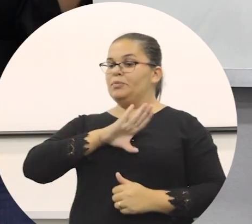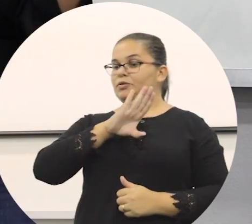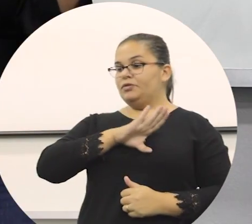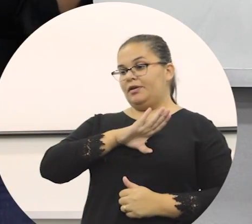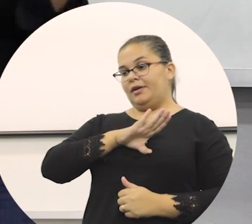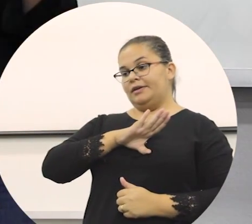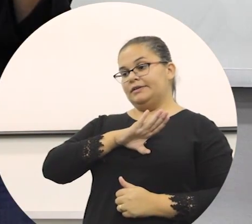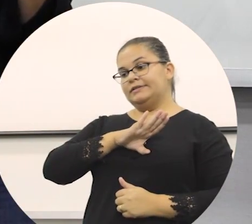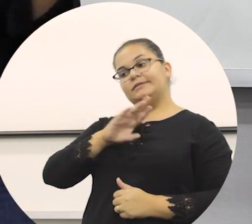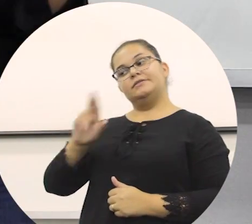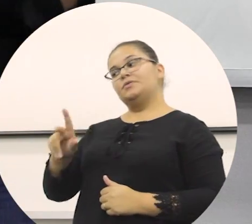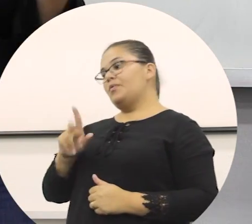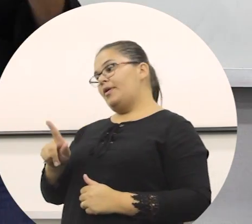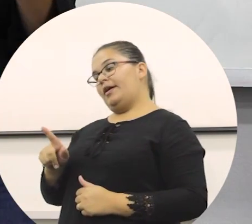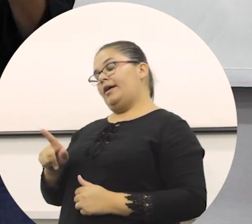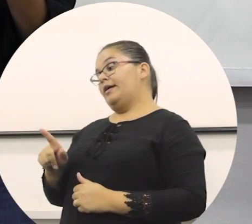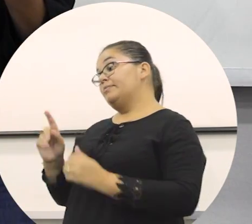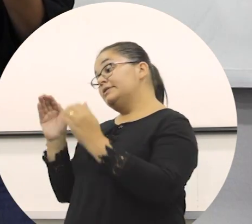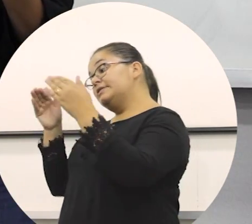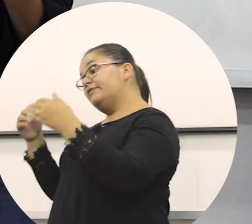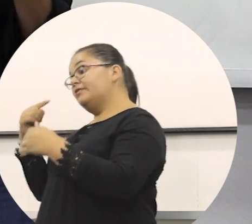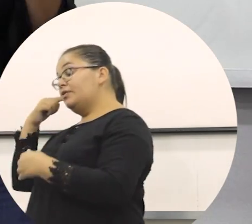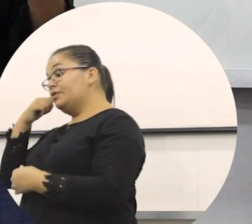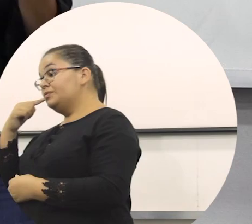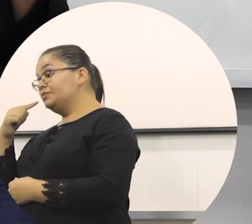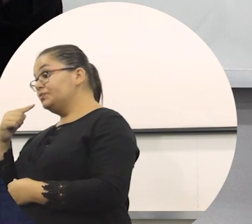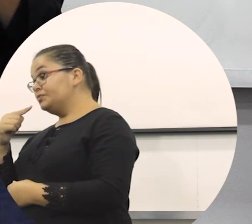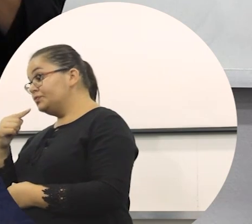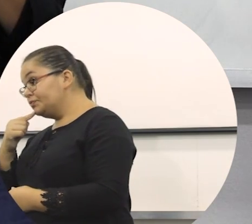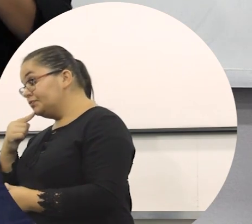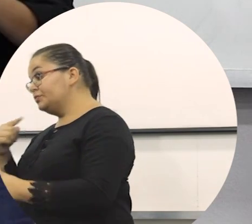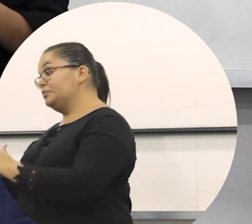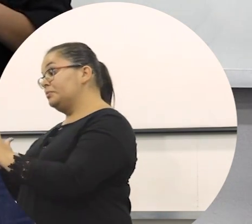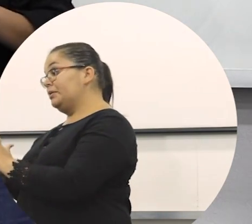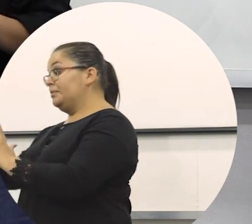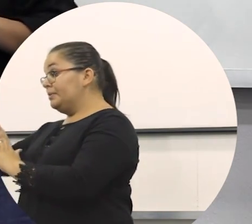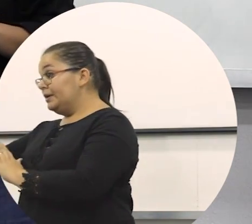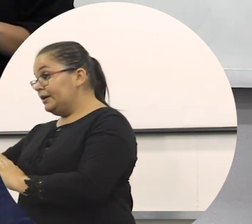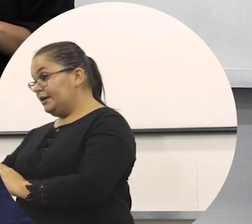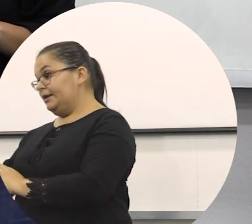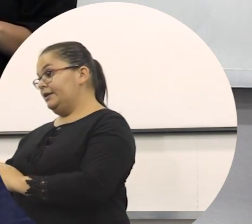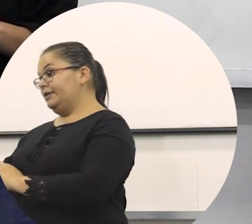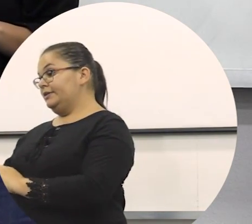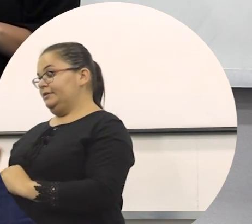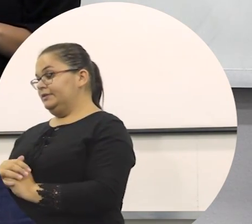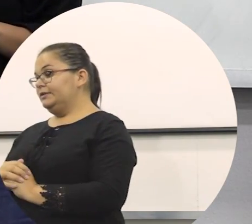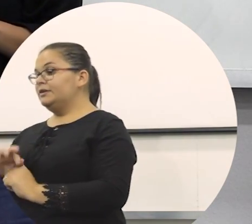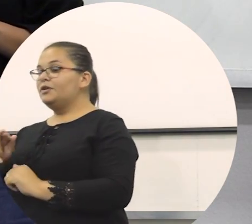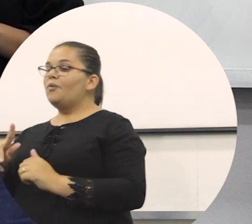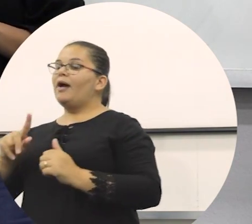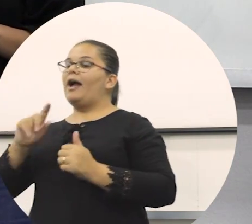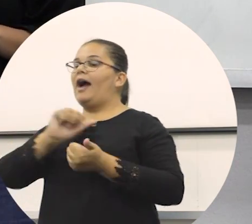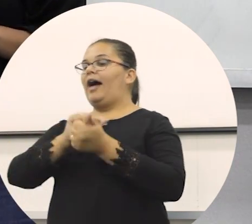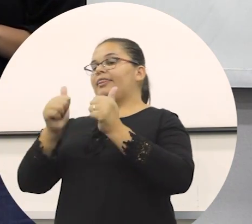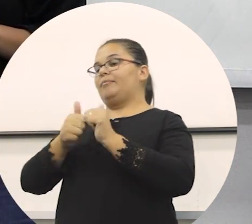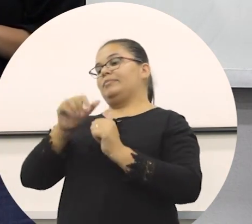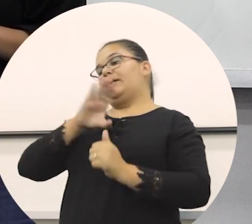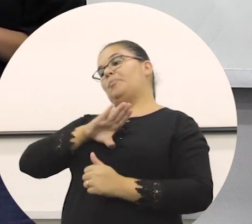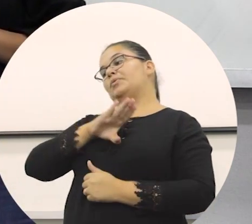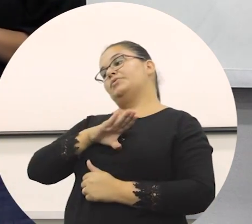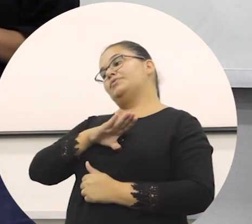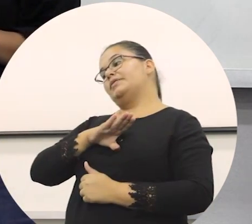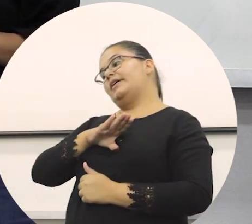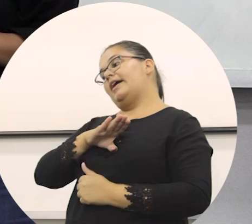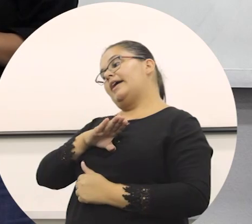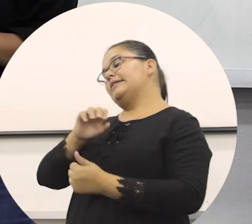portuguesa. E não é isso que a gente precisa realmente de um letramento em língua de sinais. Então, quando eu mostro daqui para o surdo, ele